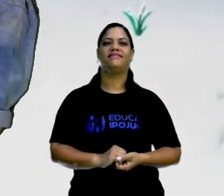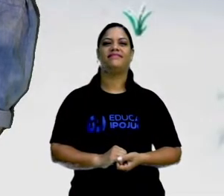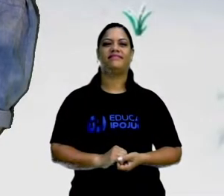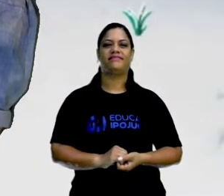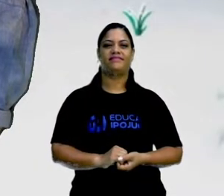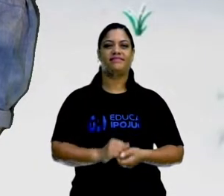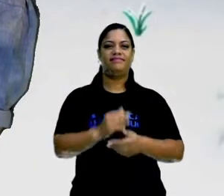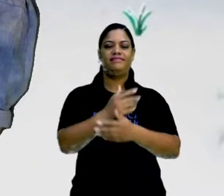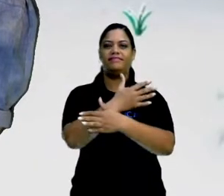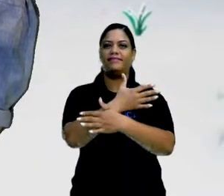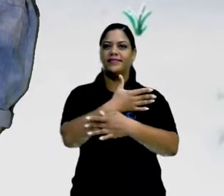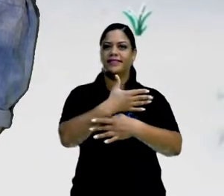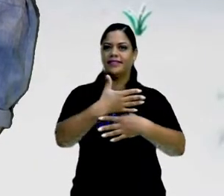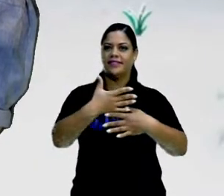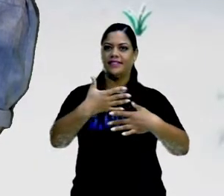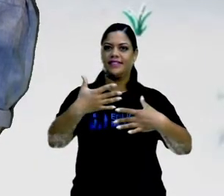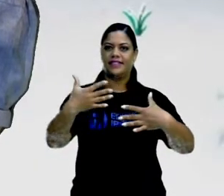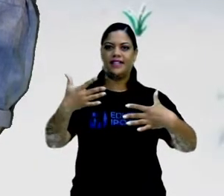uma cidade